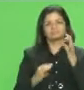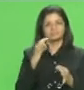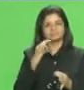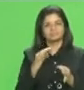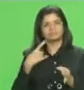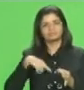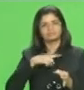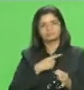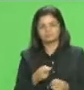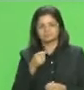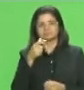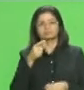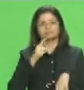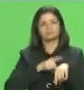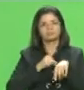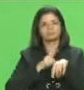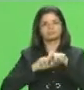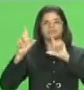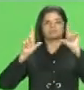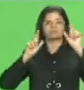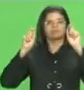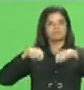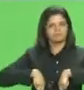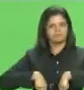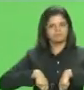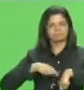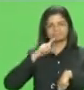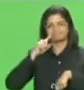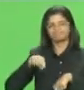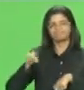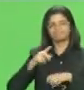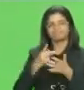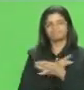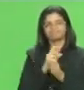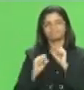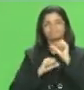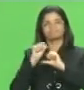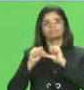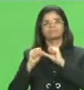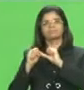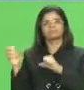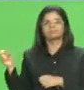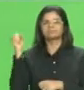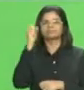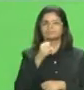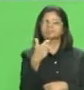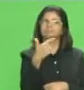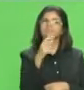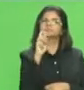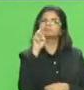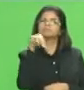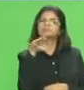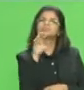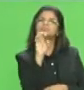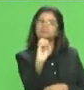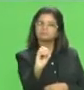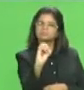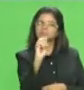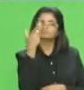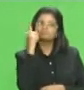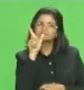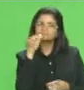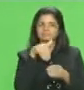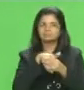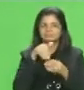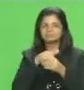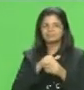eu ter pouco tempo, de televisão, você pode corrigir. sabe como? Você pode me levar, para o segundo turno, das eleições. No segundo turno,